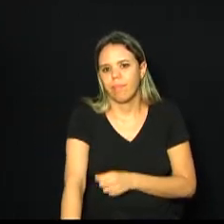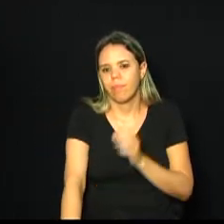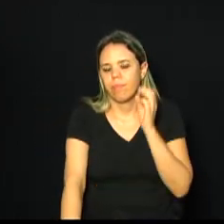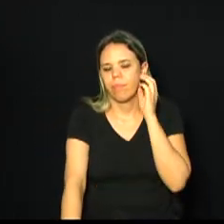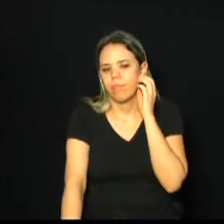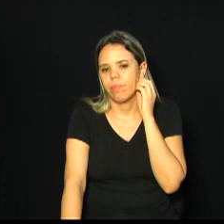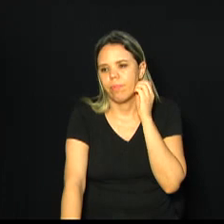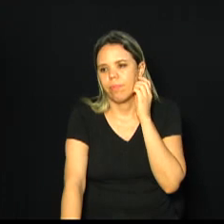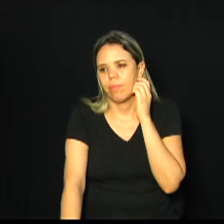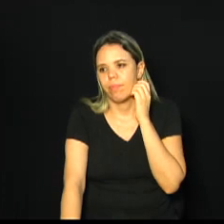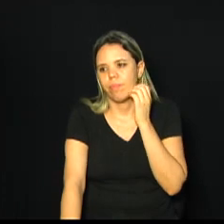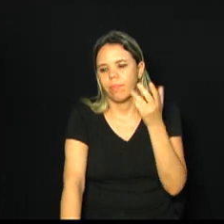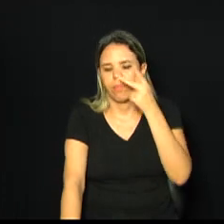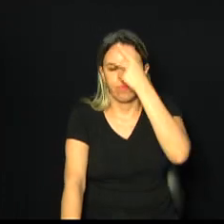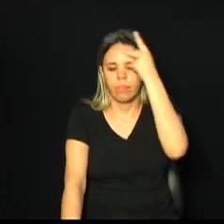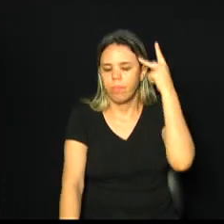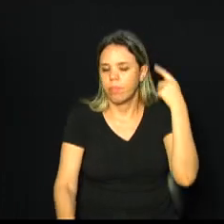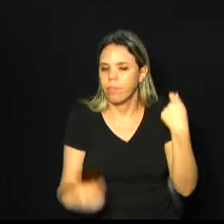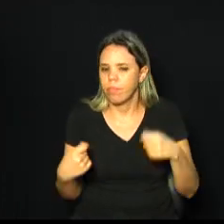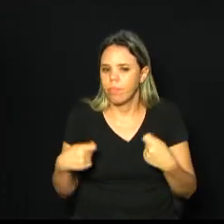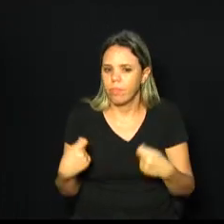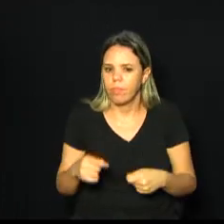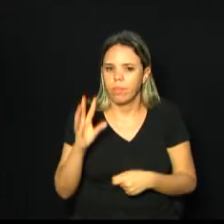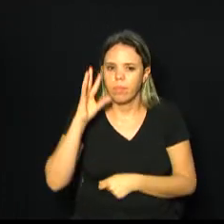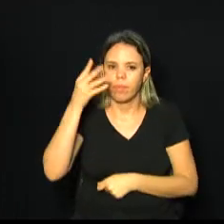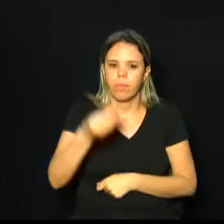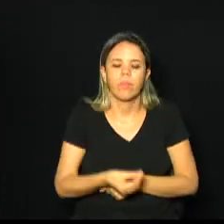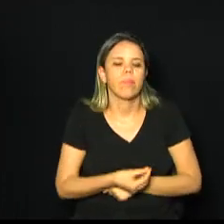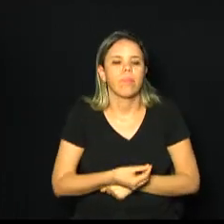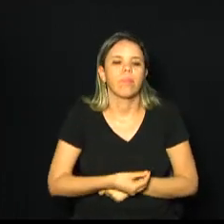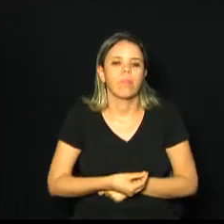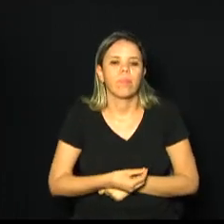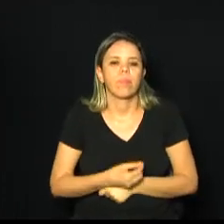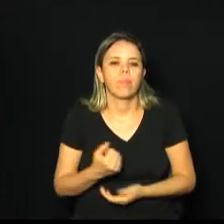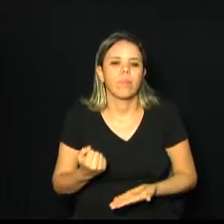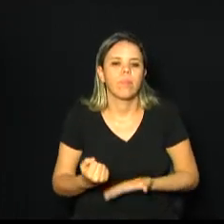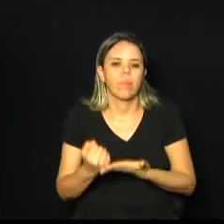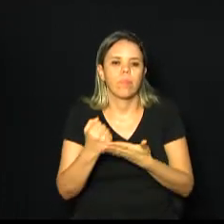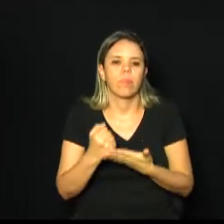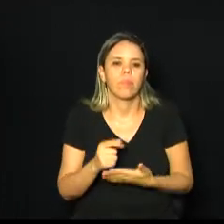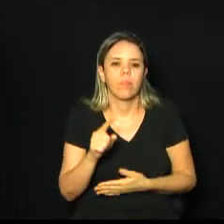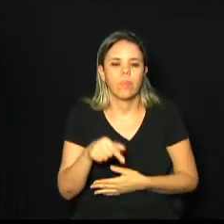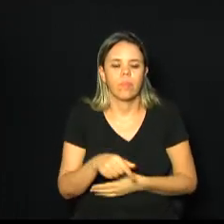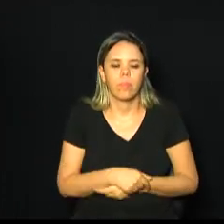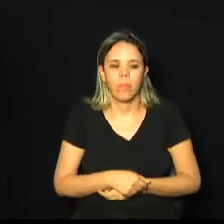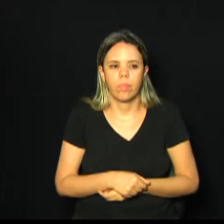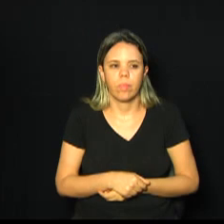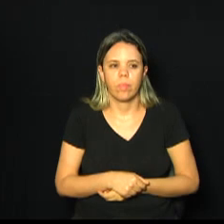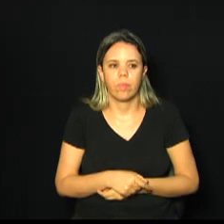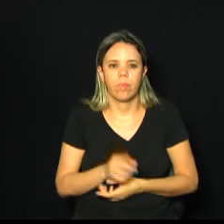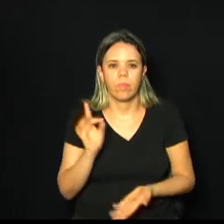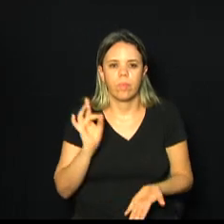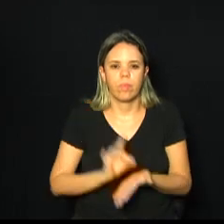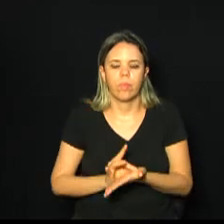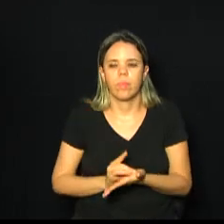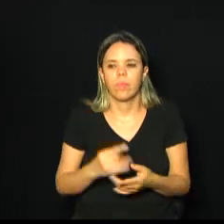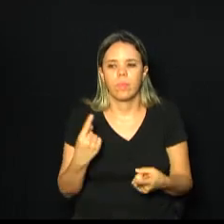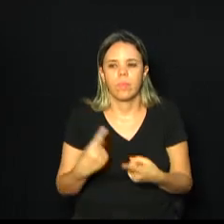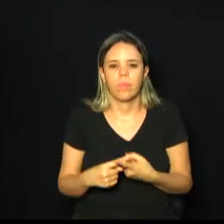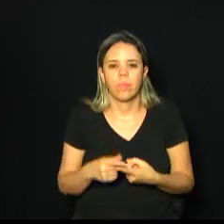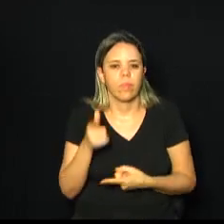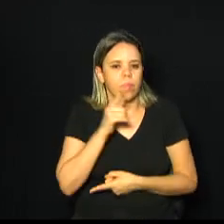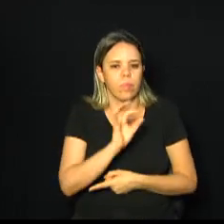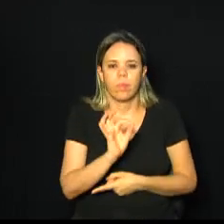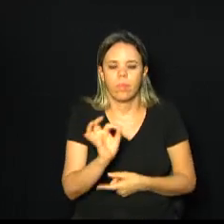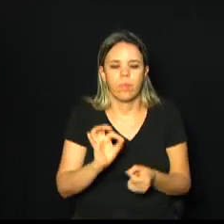Então, as pessoas precisam entender e colaborar para que isso se concretize. Porque se você não conseguir fazer